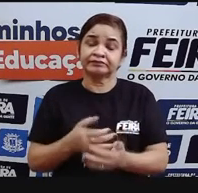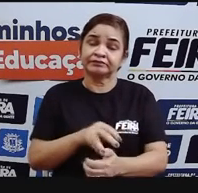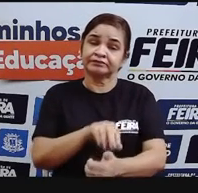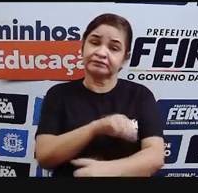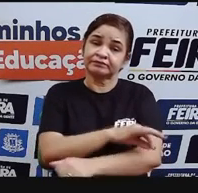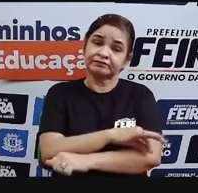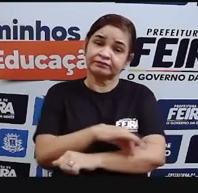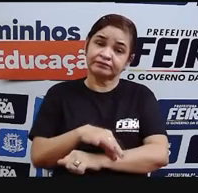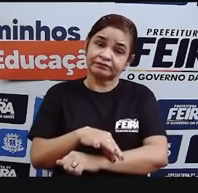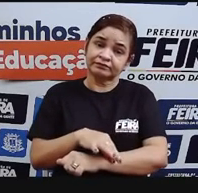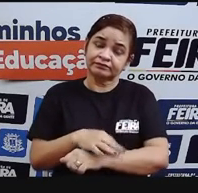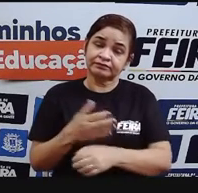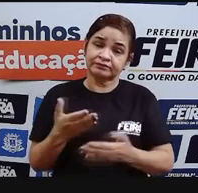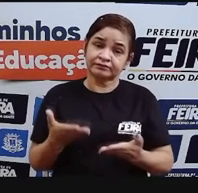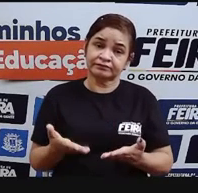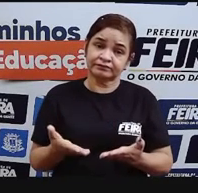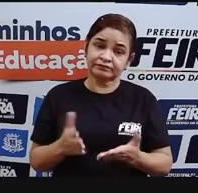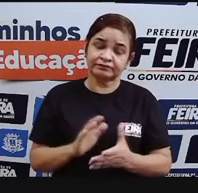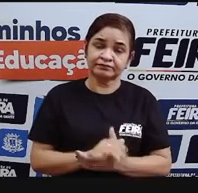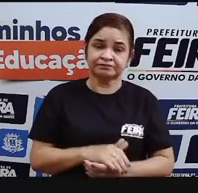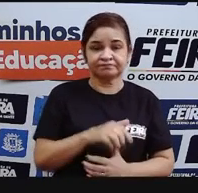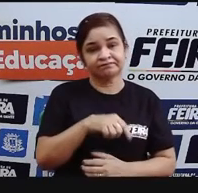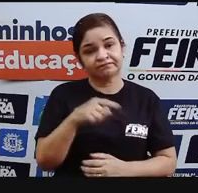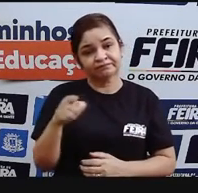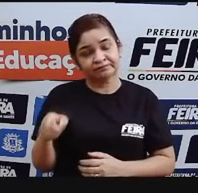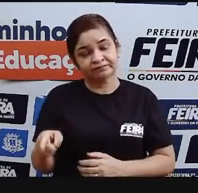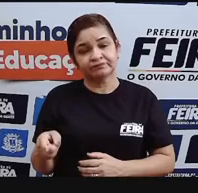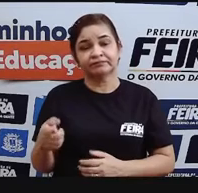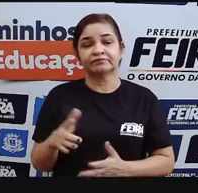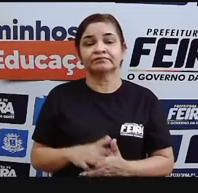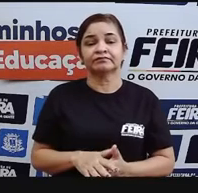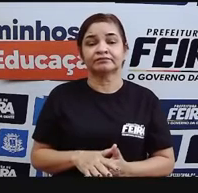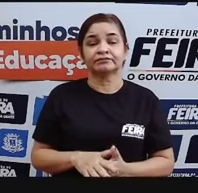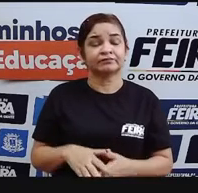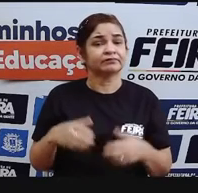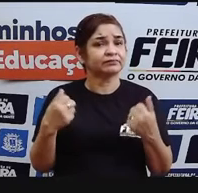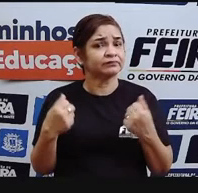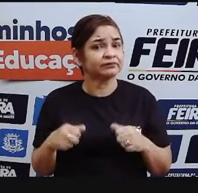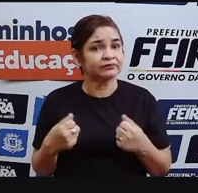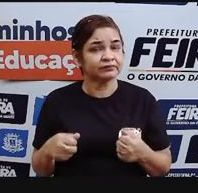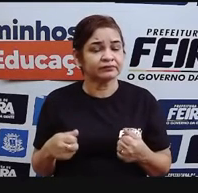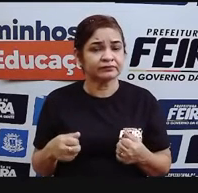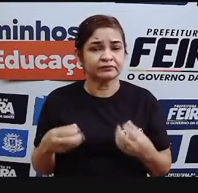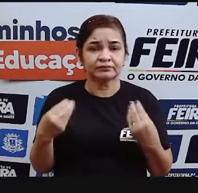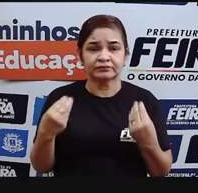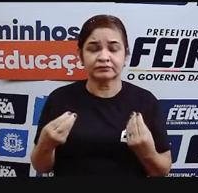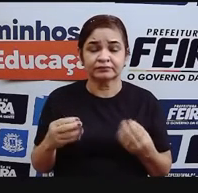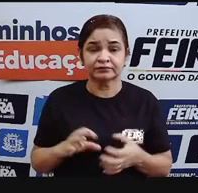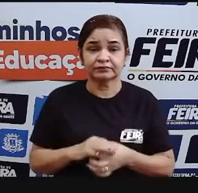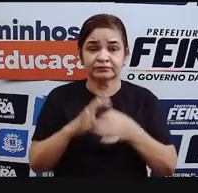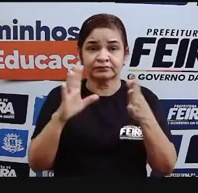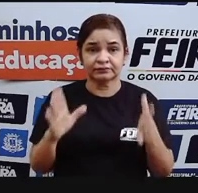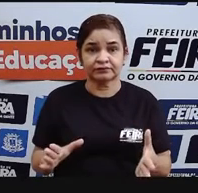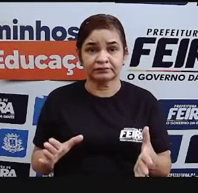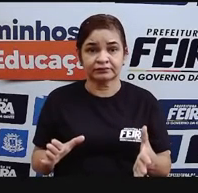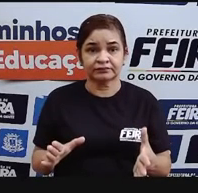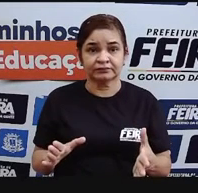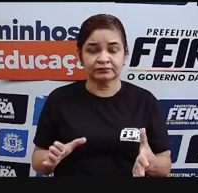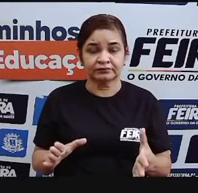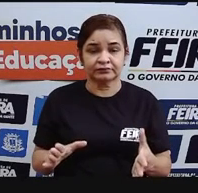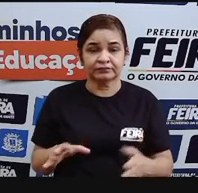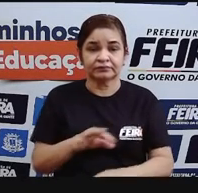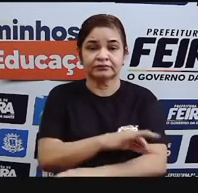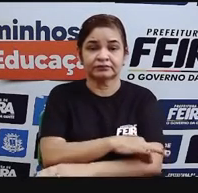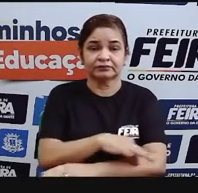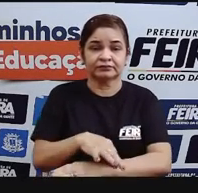queria. E aí ela foi até o juiz exigir que o juiz lhe desse autorização para fazer